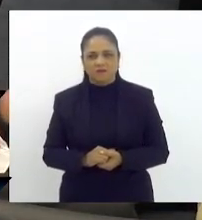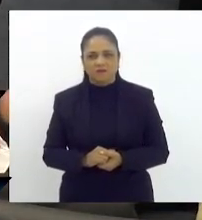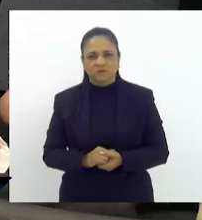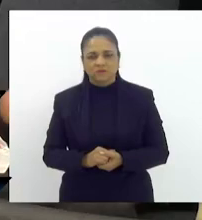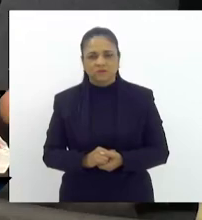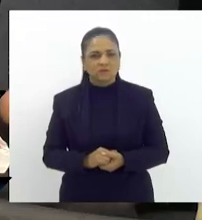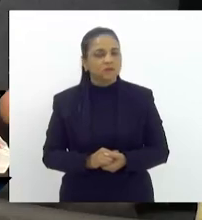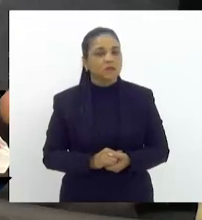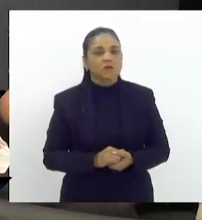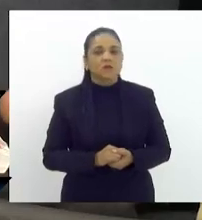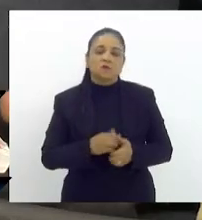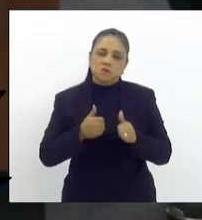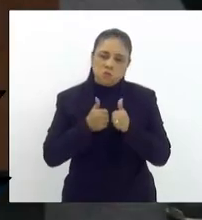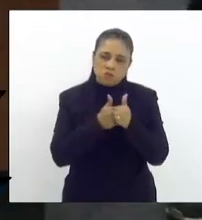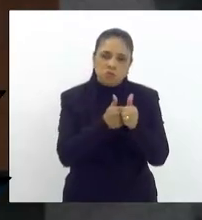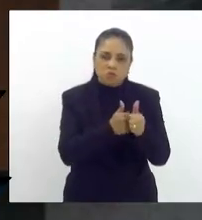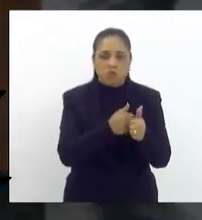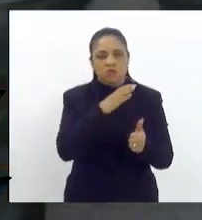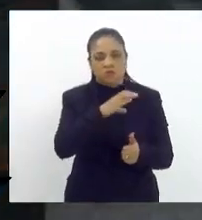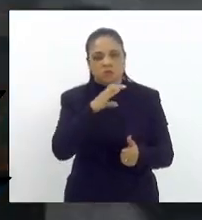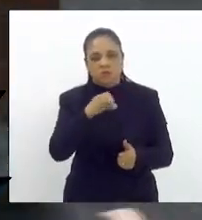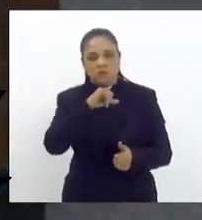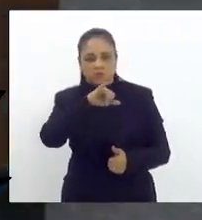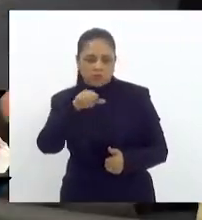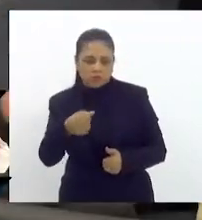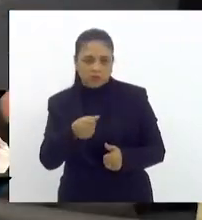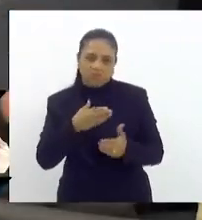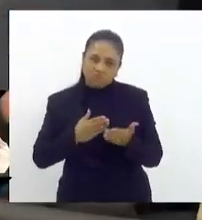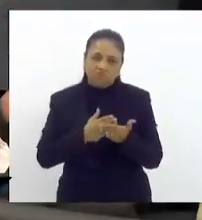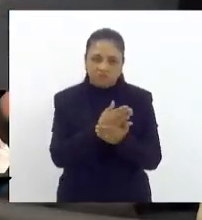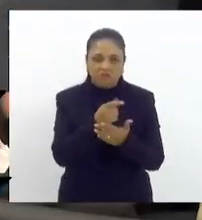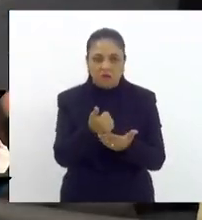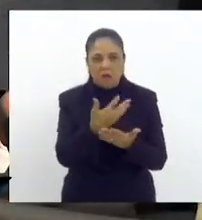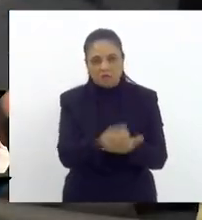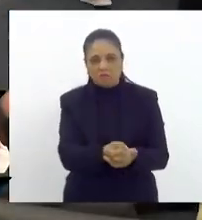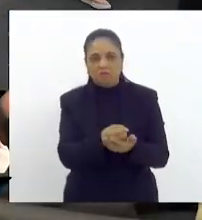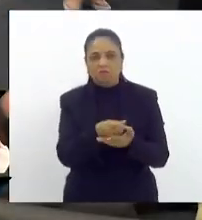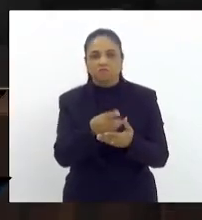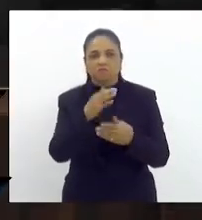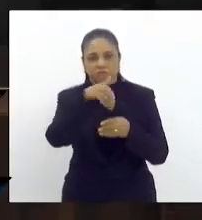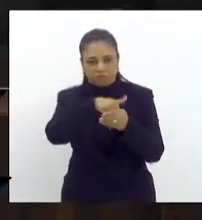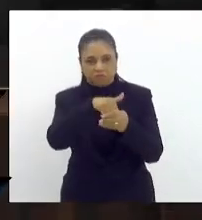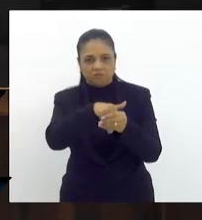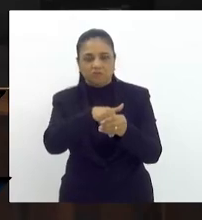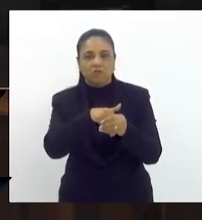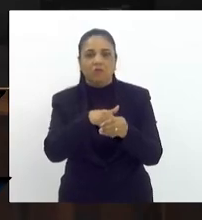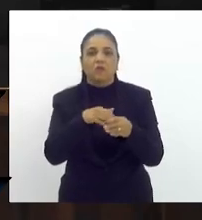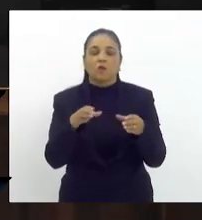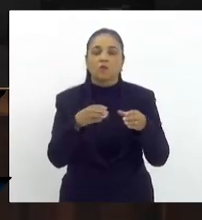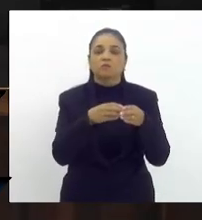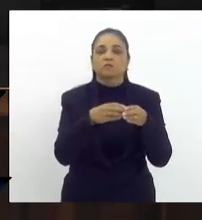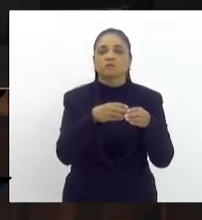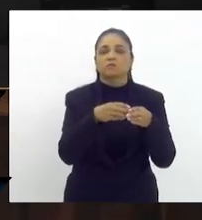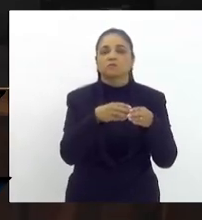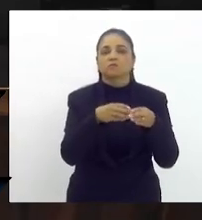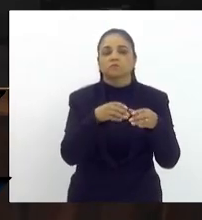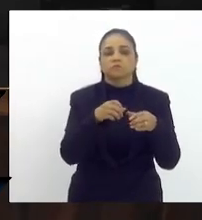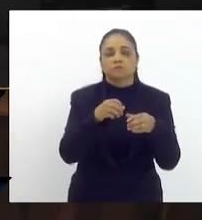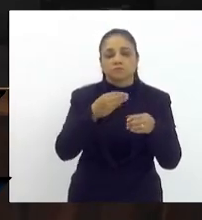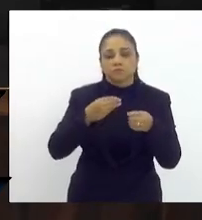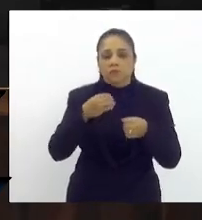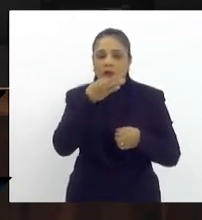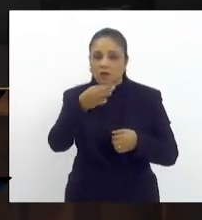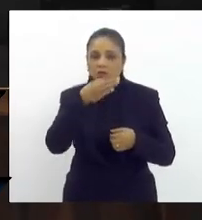acompanha o parecer da ccj aparecer favorável presidente de assuntos municipais de